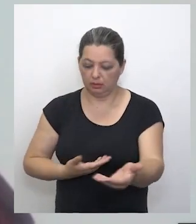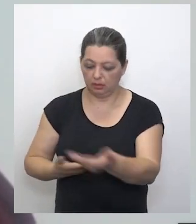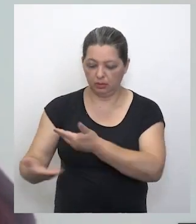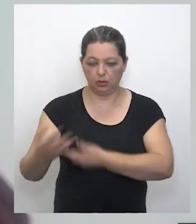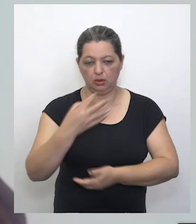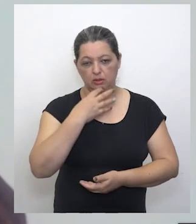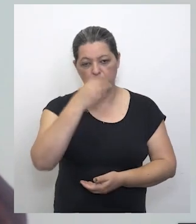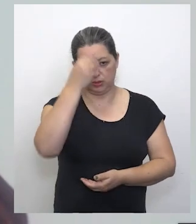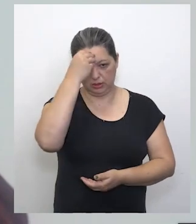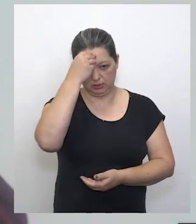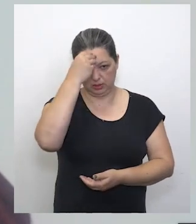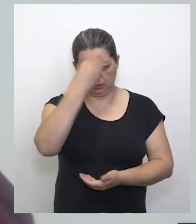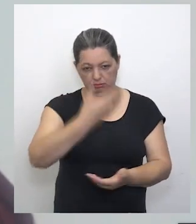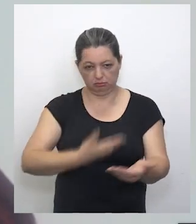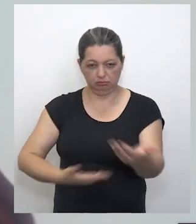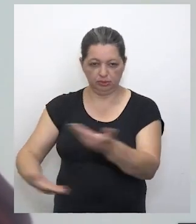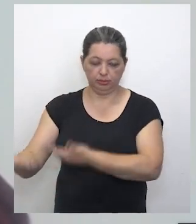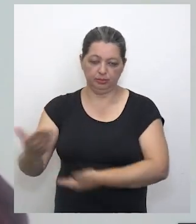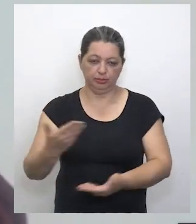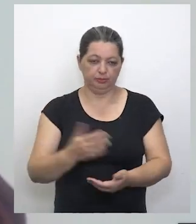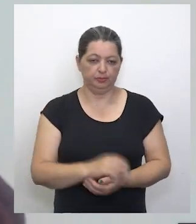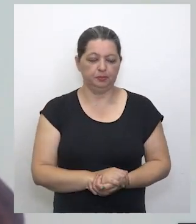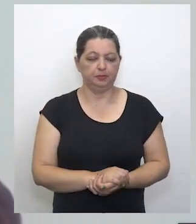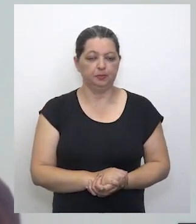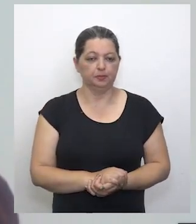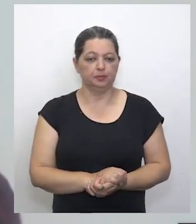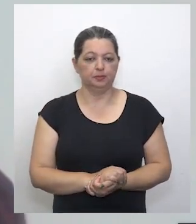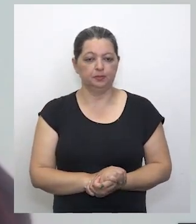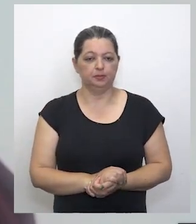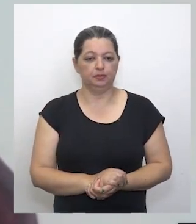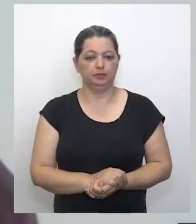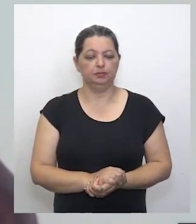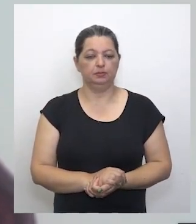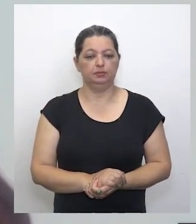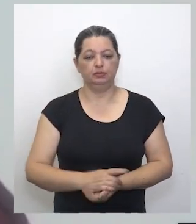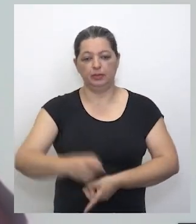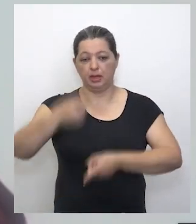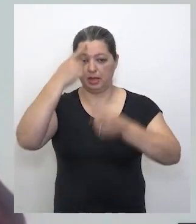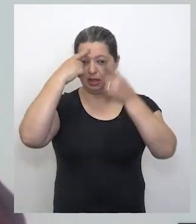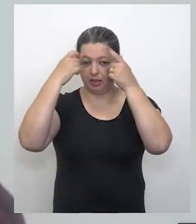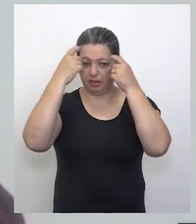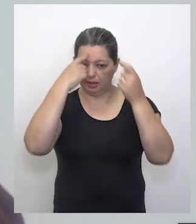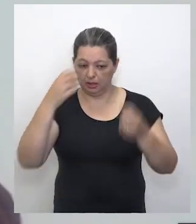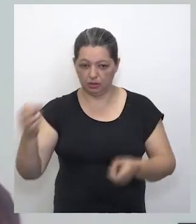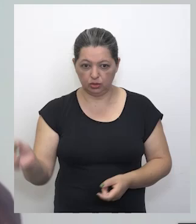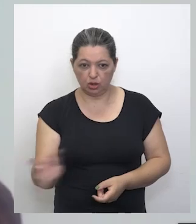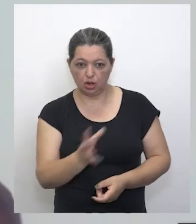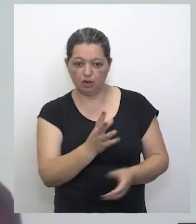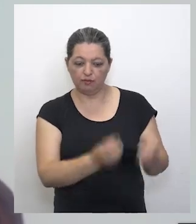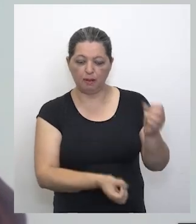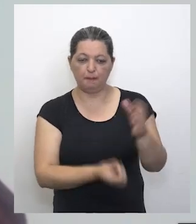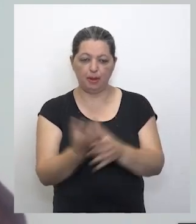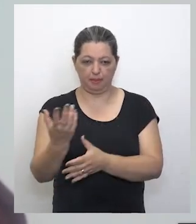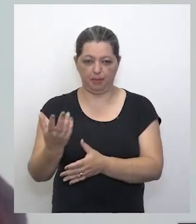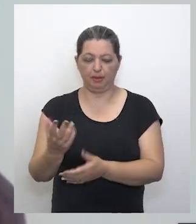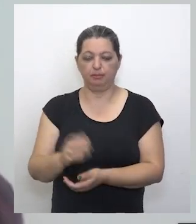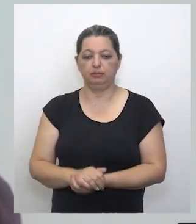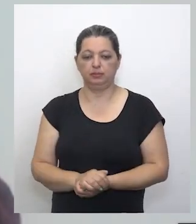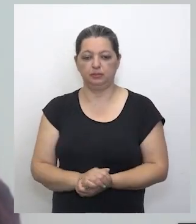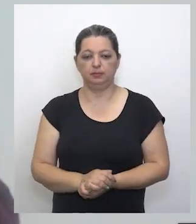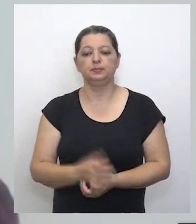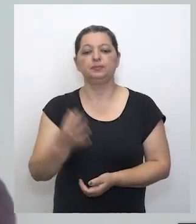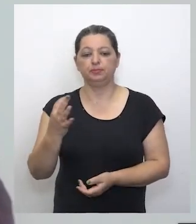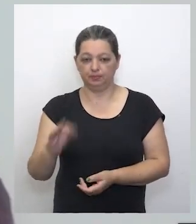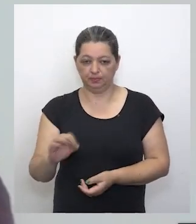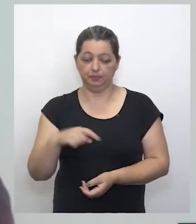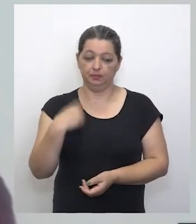conhecimentos e, a partir disso, novas ideias podem surgir. Não é mesmo, Tati? Não é mesmo, Cleide? A gente